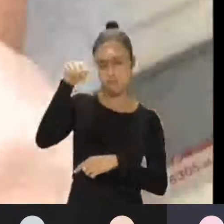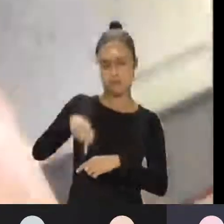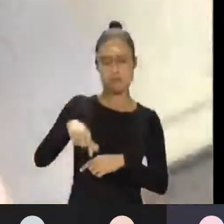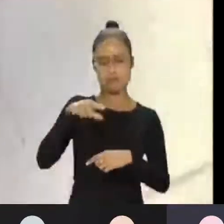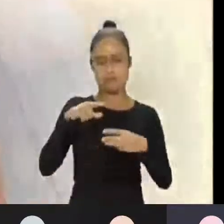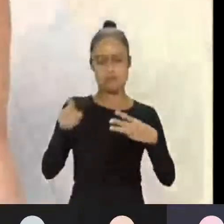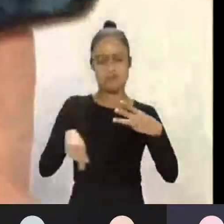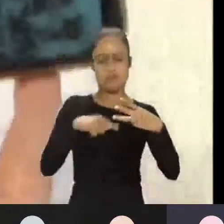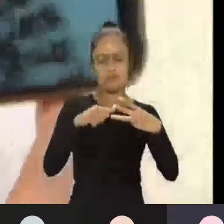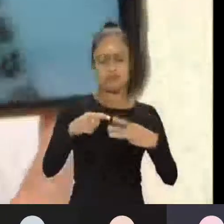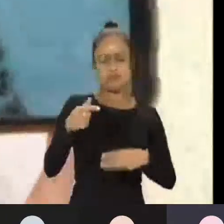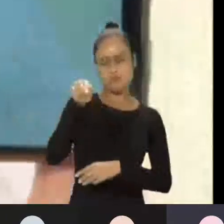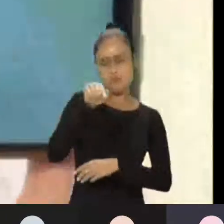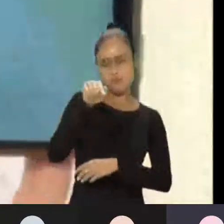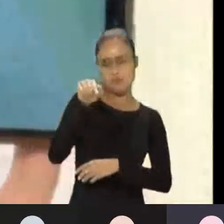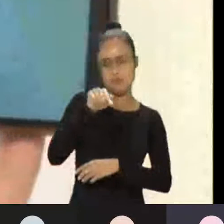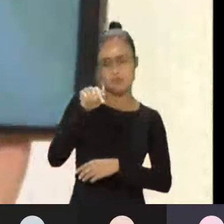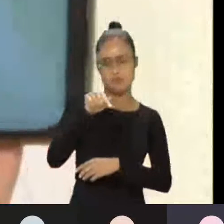Cartão número 7,